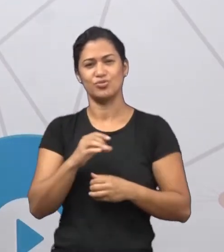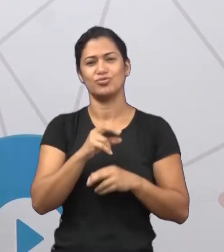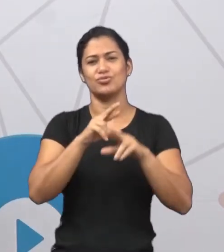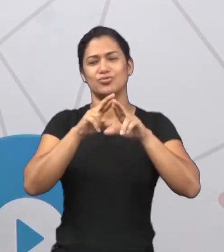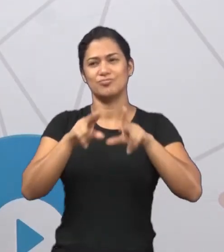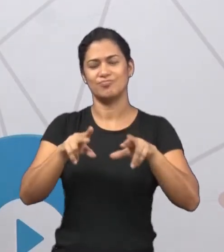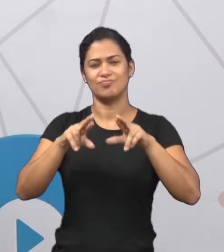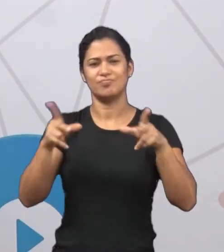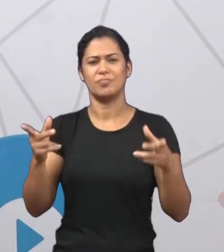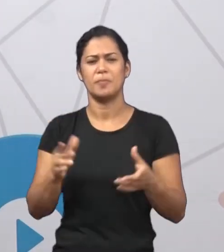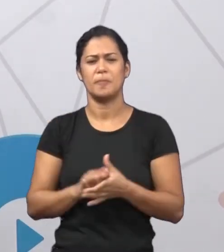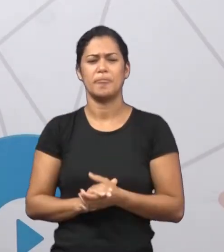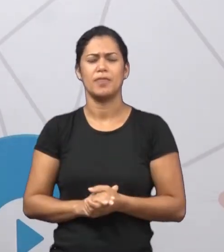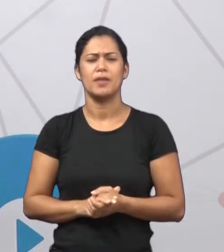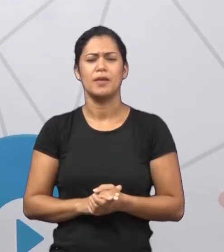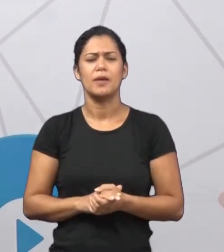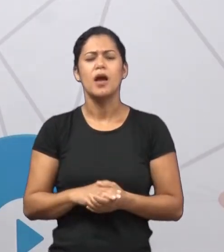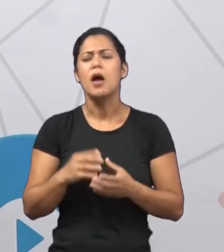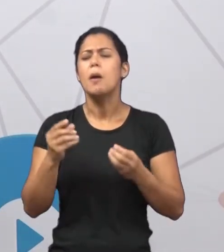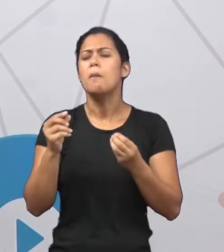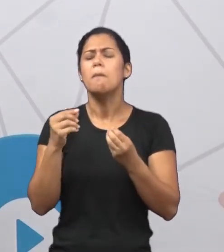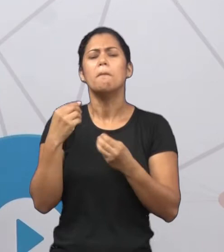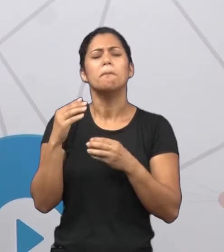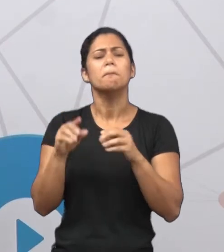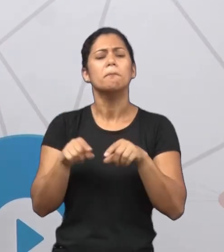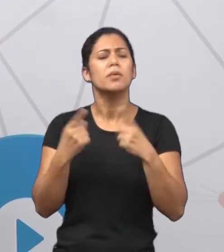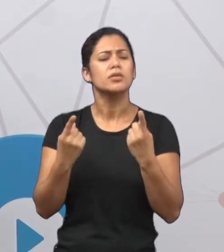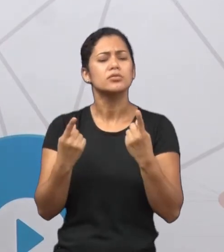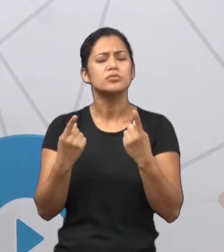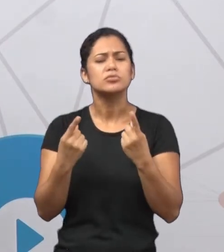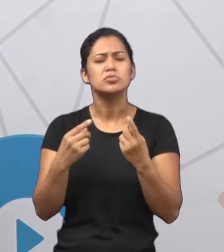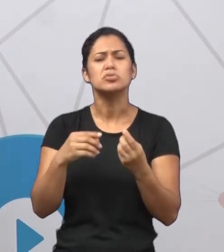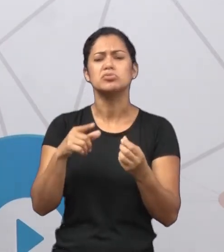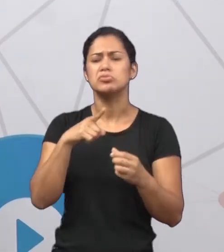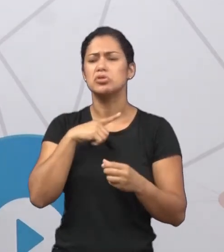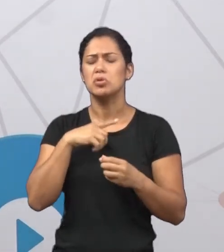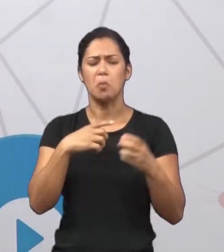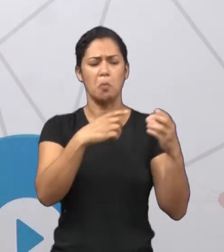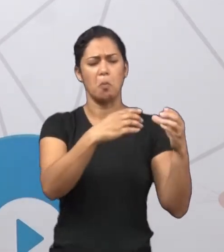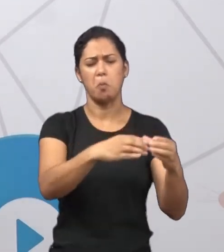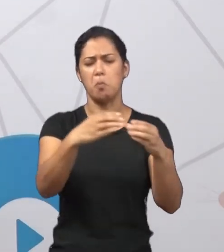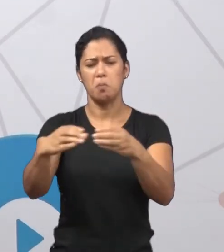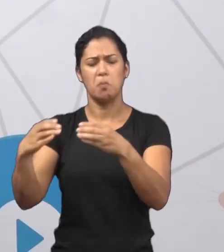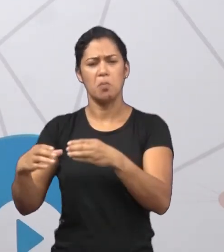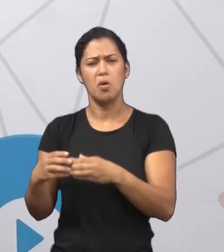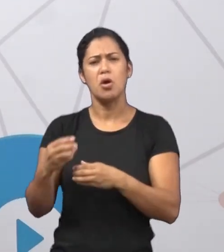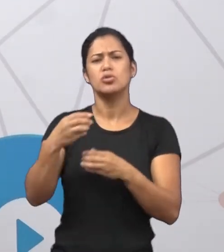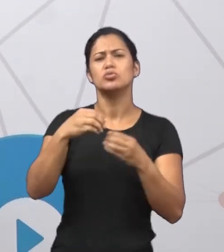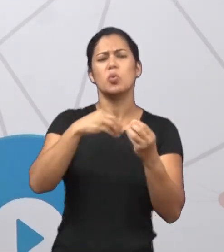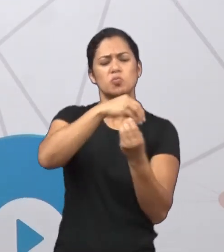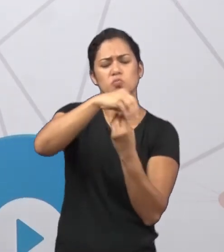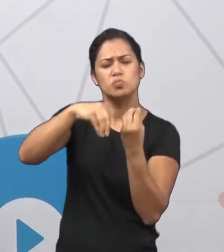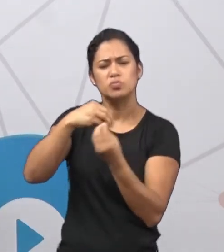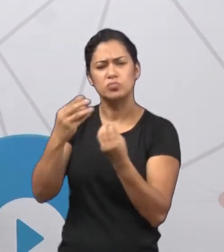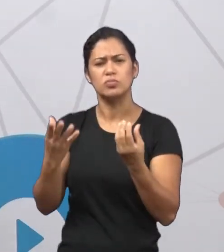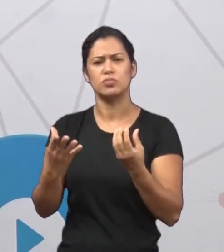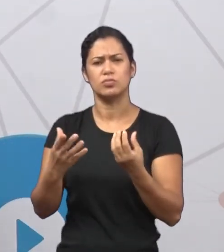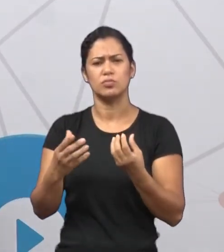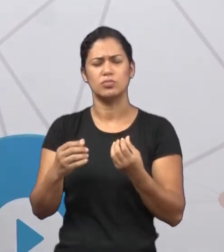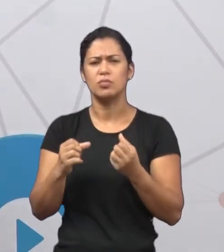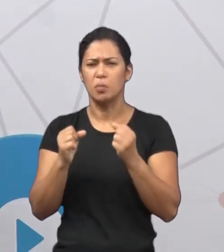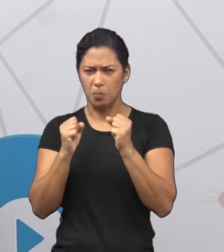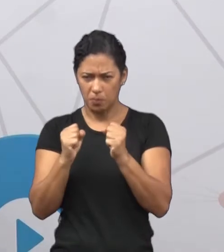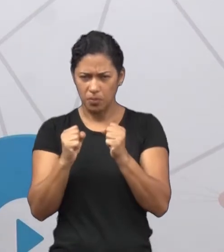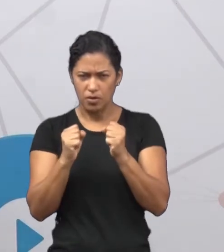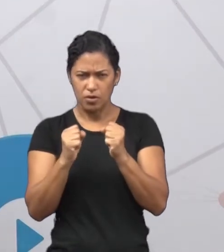Ou então, professor, já que tem bairro misto, por que a minha rua não pode ser? Pode sim. A sua rua pode ter momentos